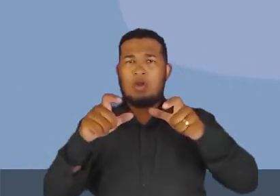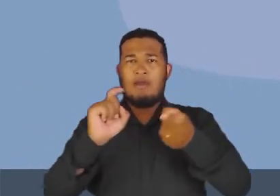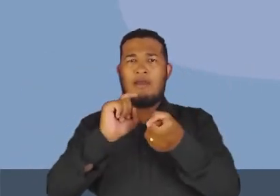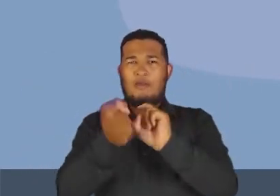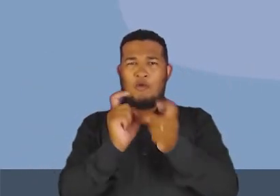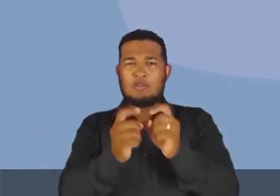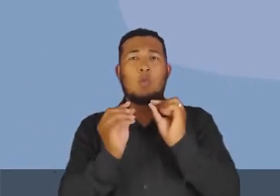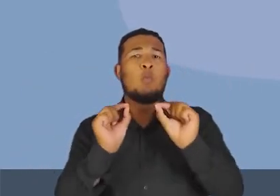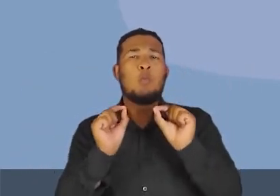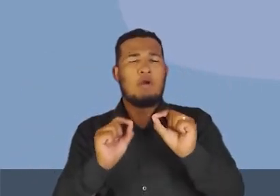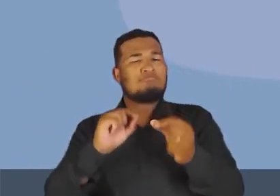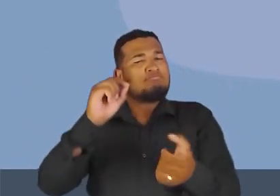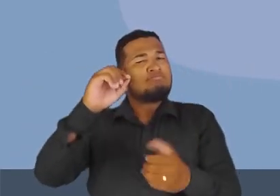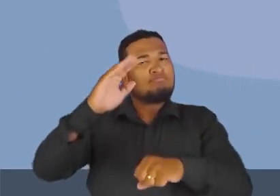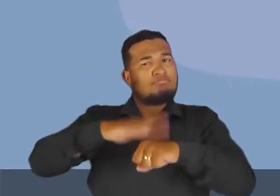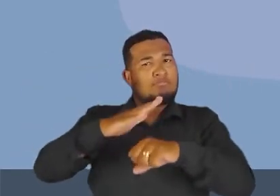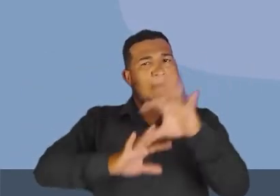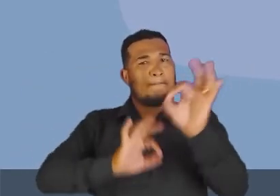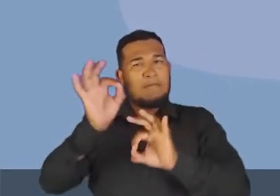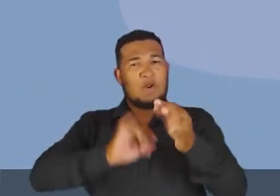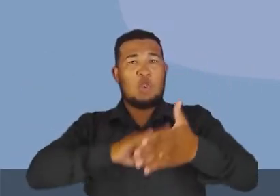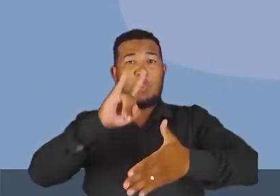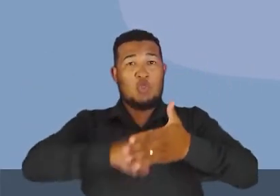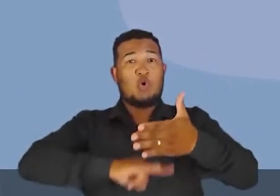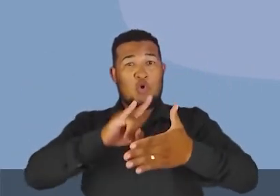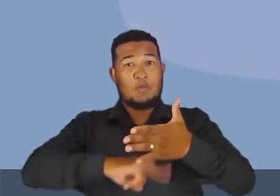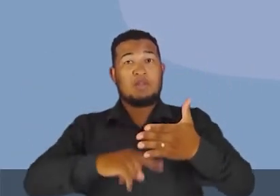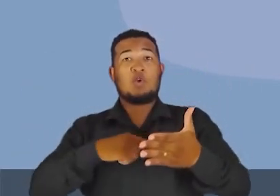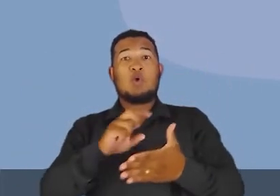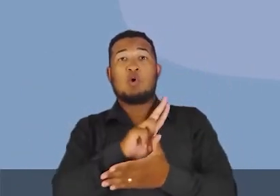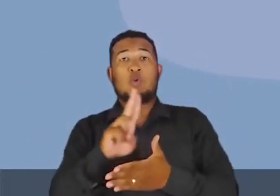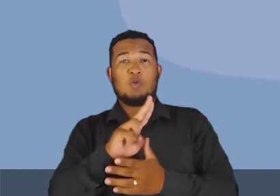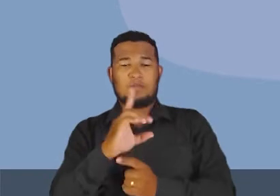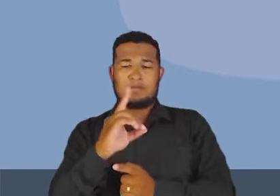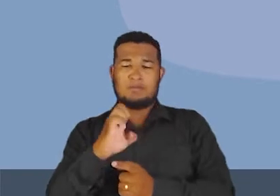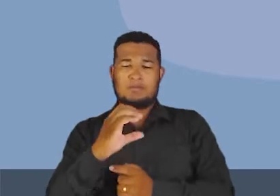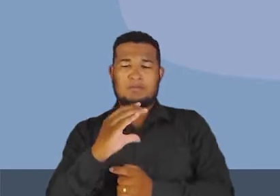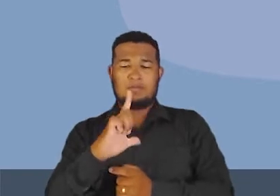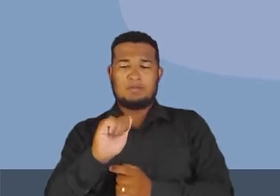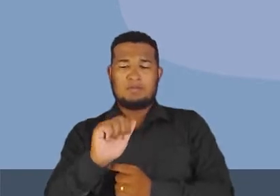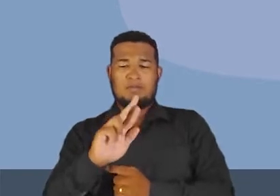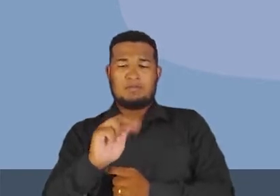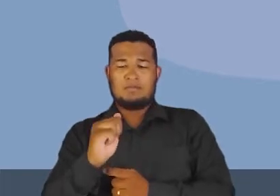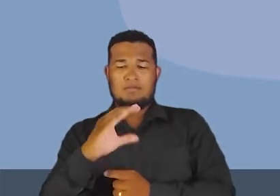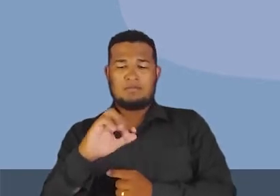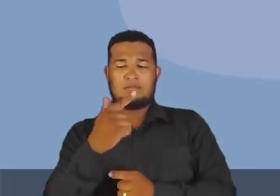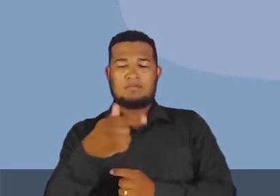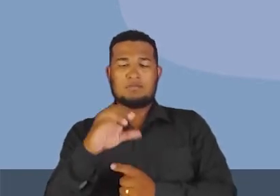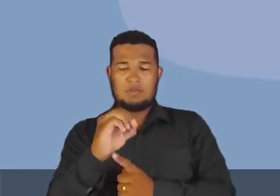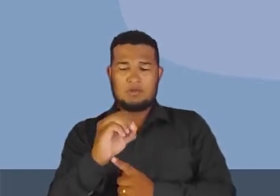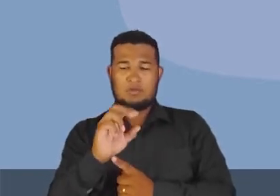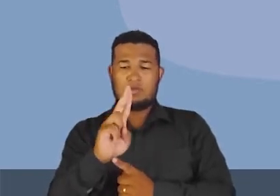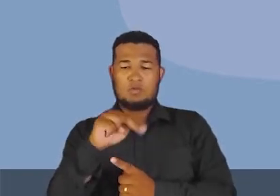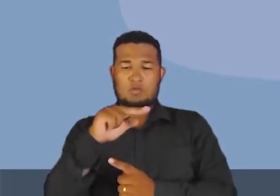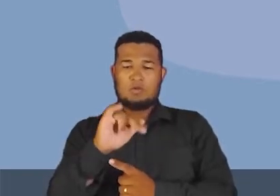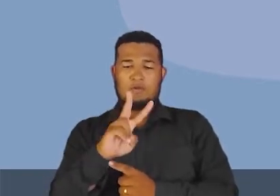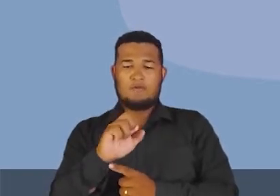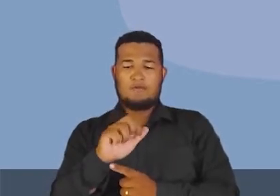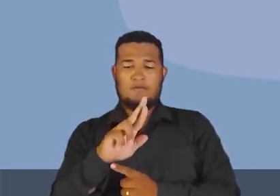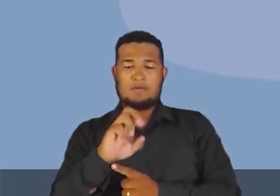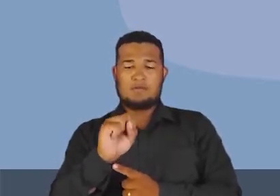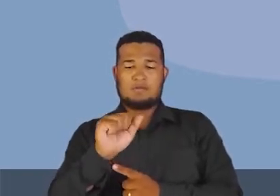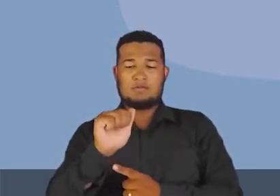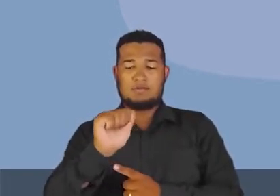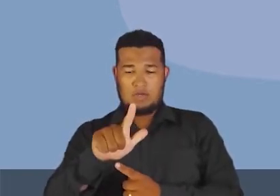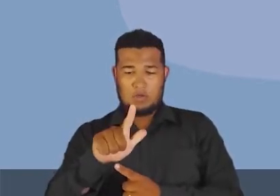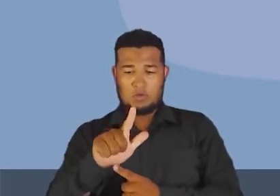esse documento que hoje nós conhecemos como a Declaração Universal dos Direitos Humanos,